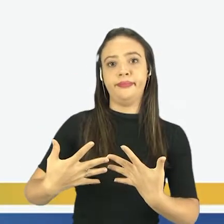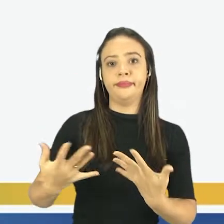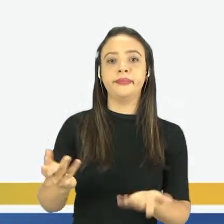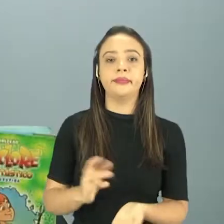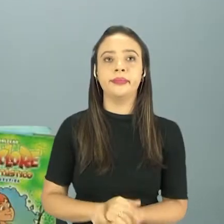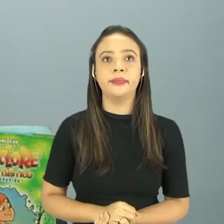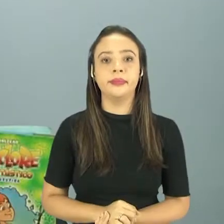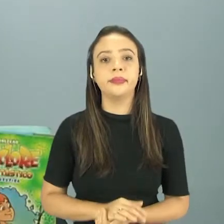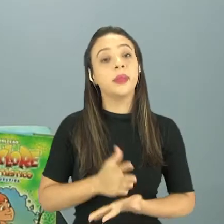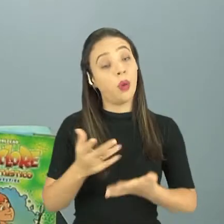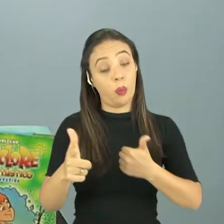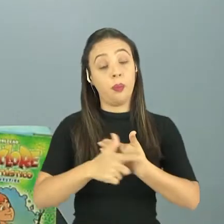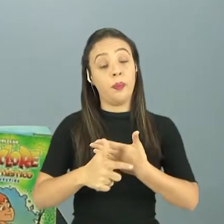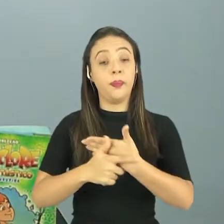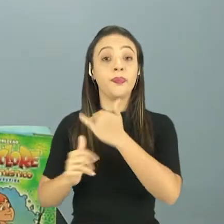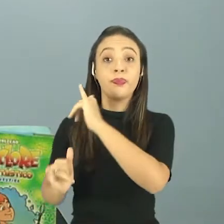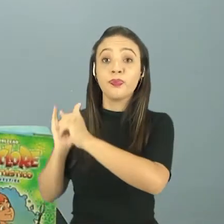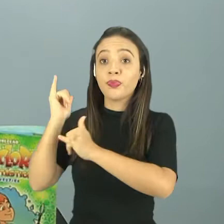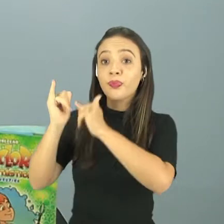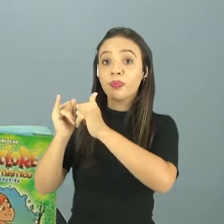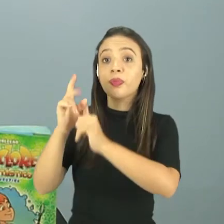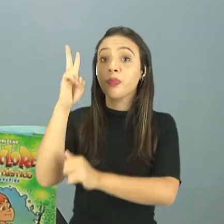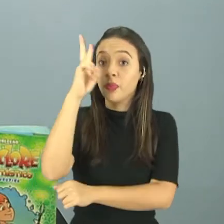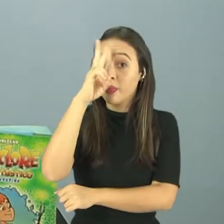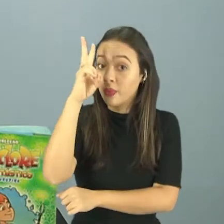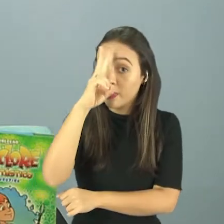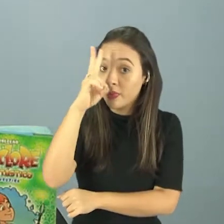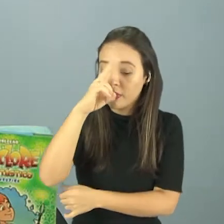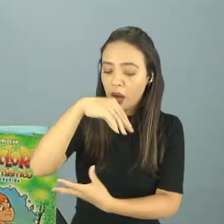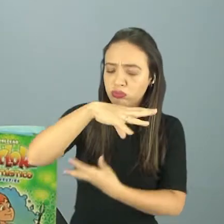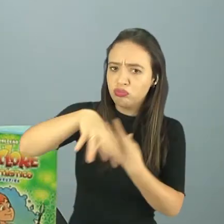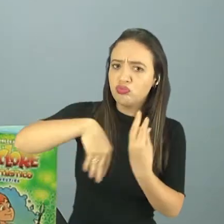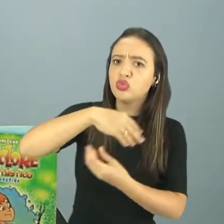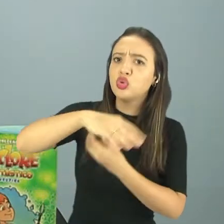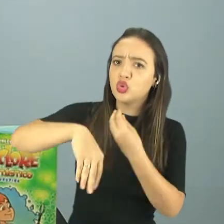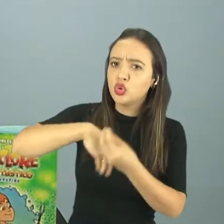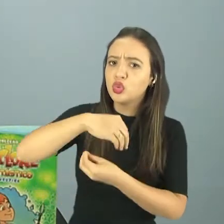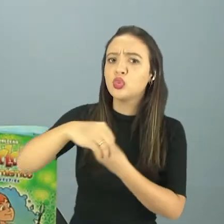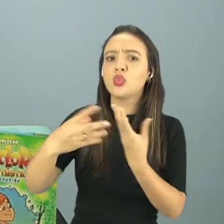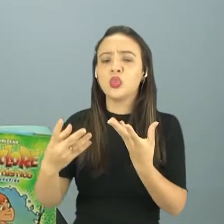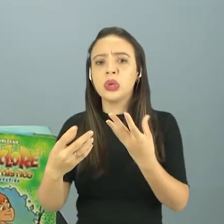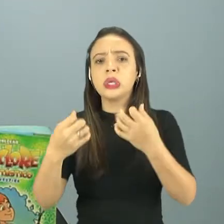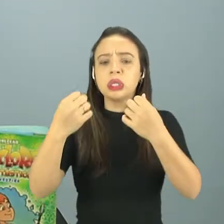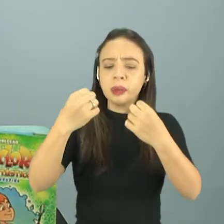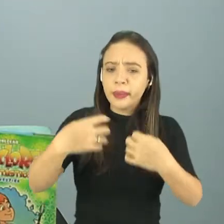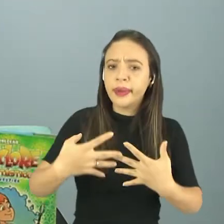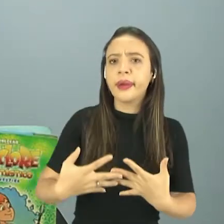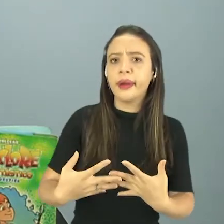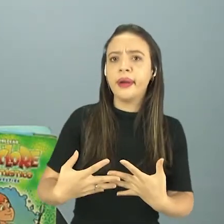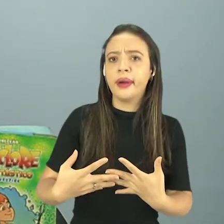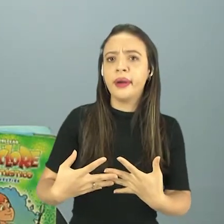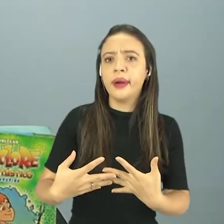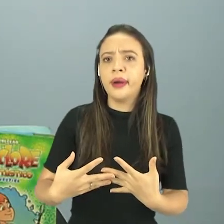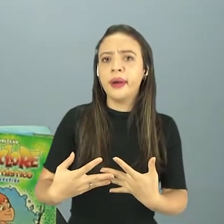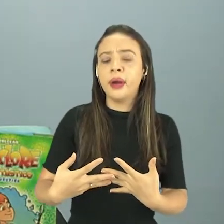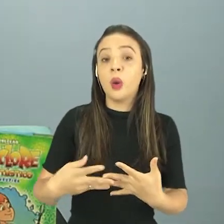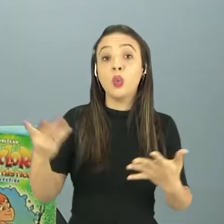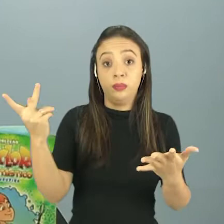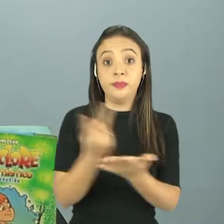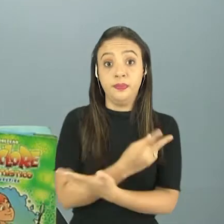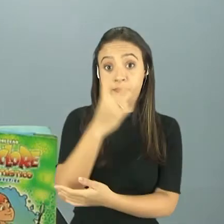olha só o papel da lenda aí. São histórias que misturam um pouco, explicar um fato talvez do histórico,